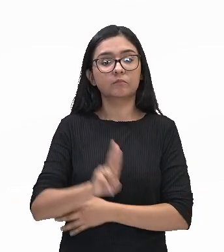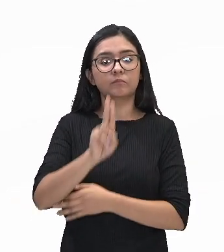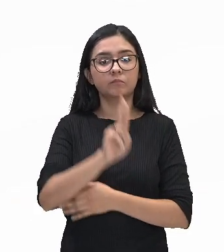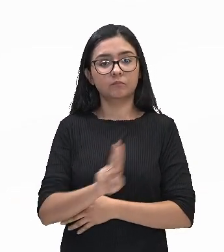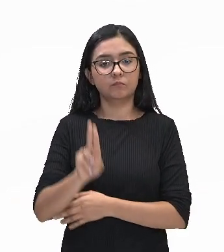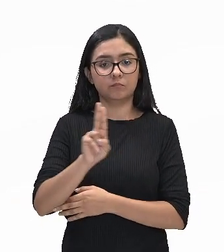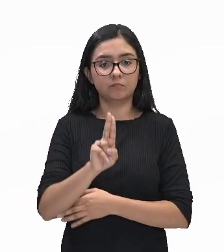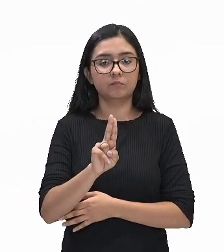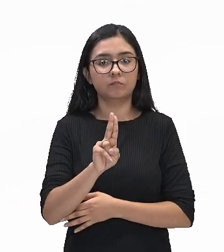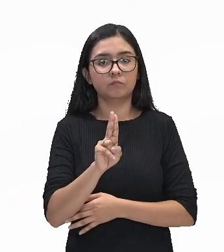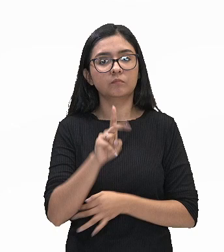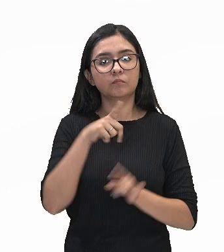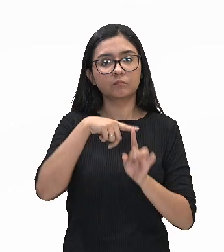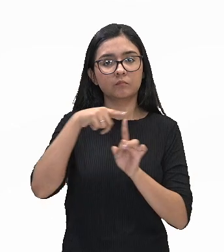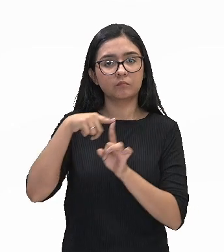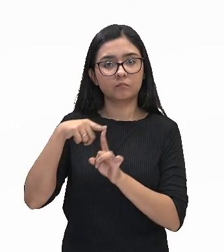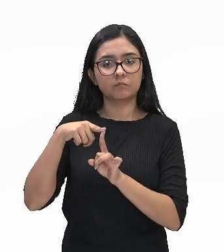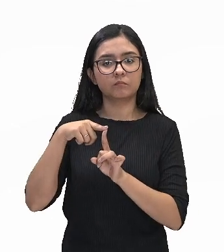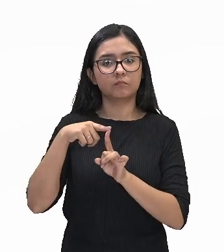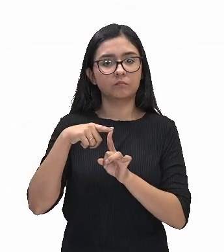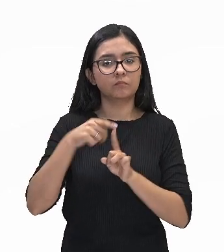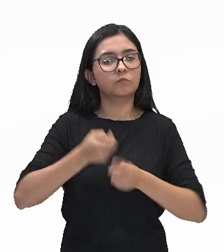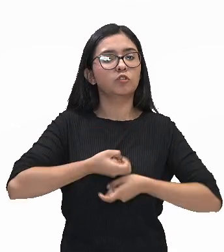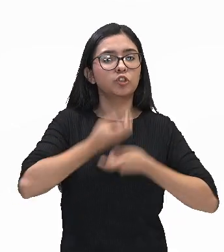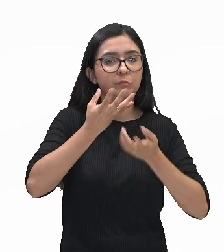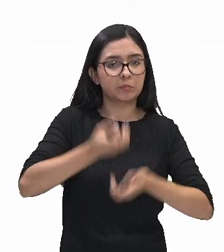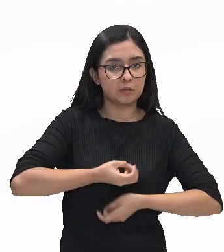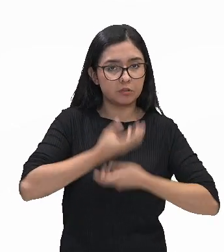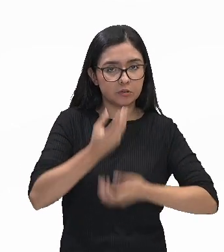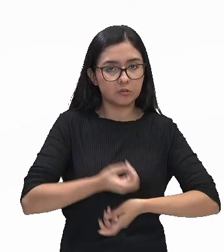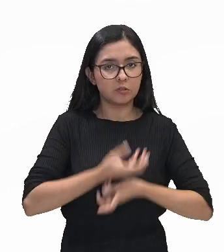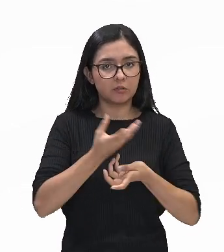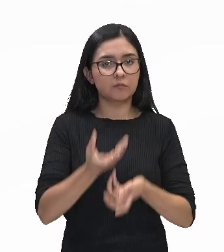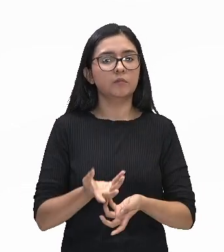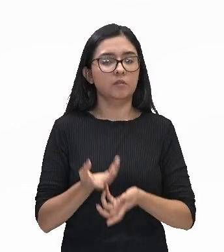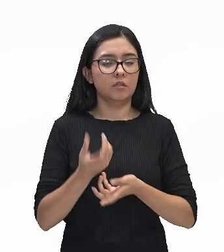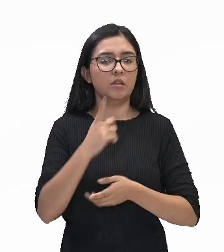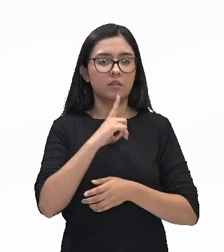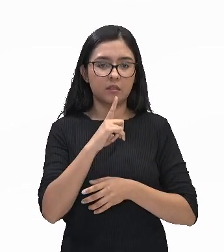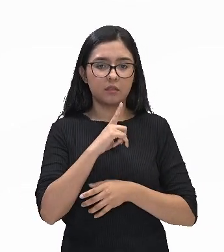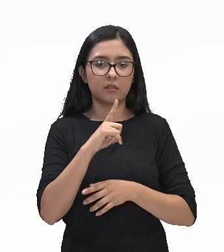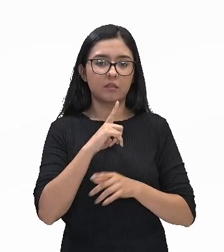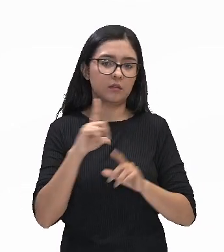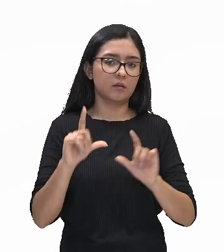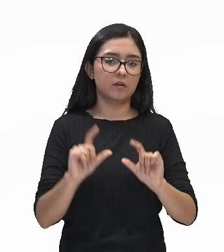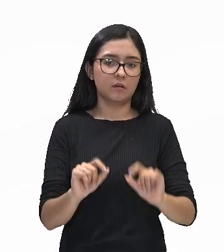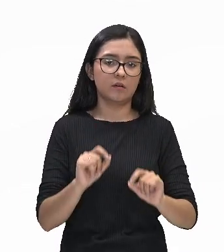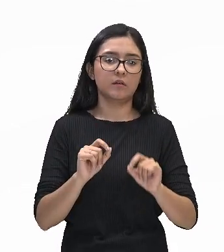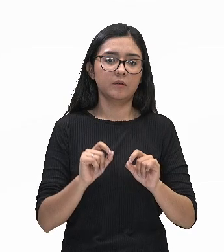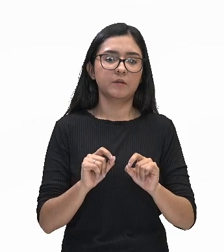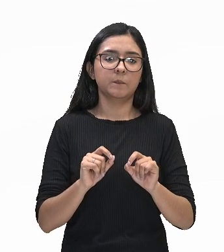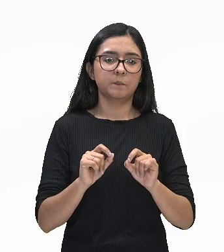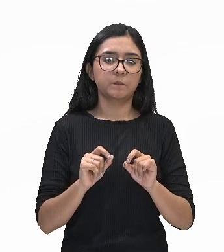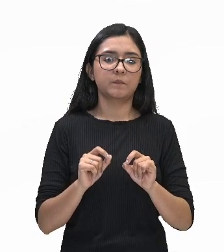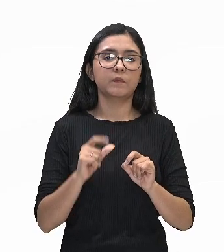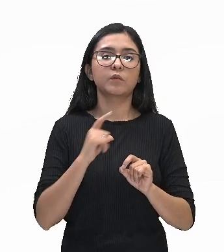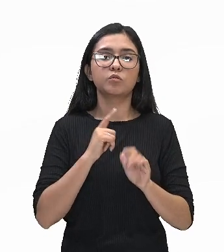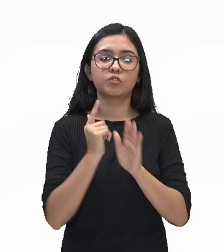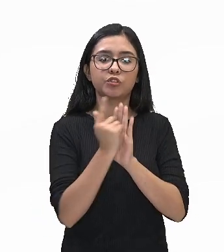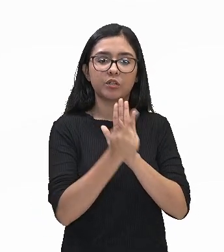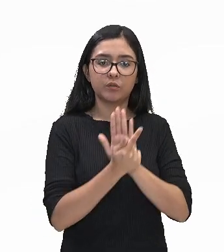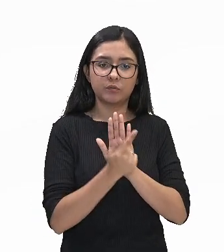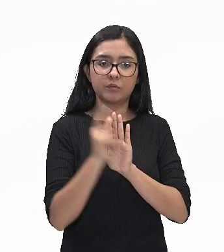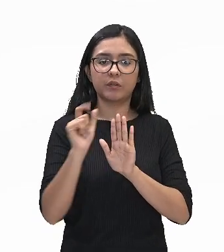emotiva ou expressiva estão presentes, nos seguintes